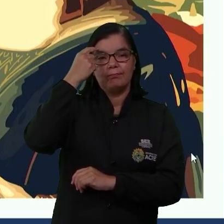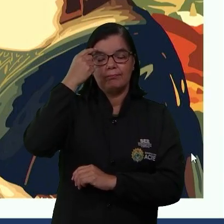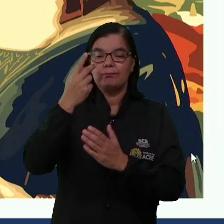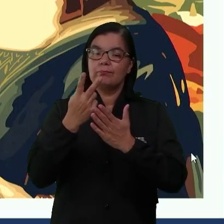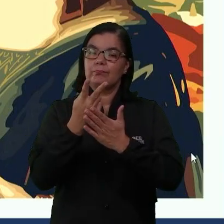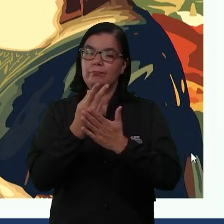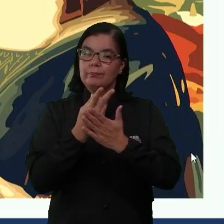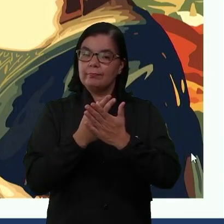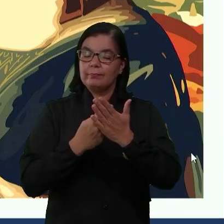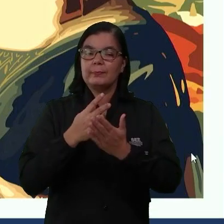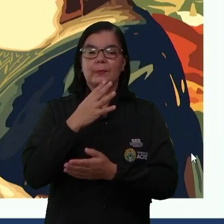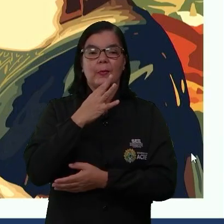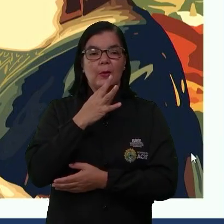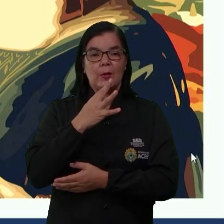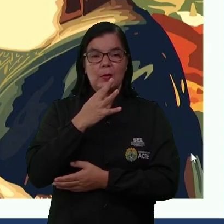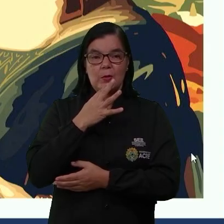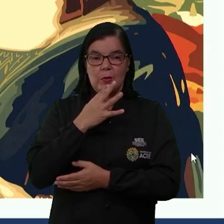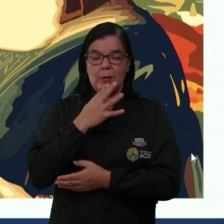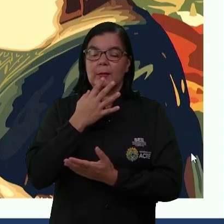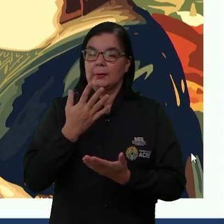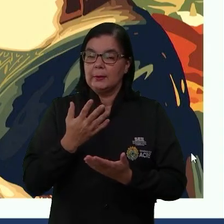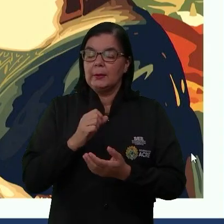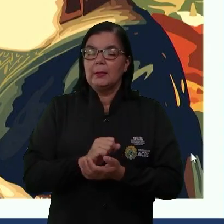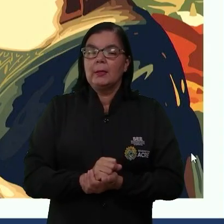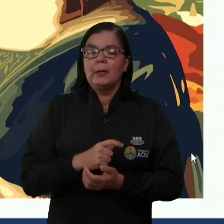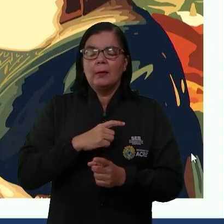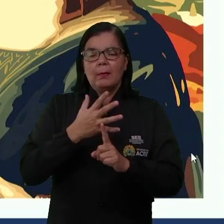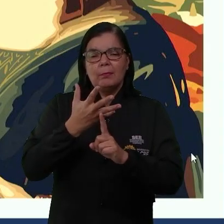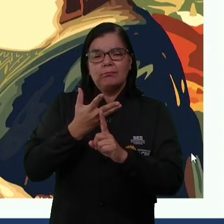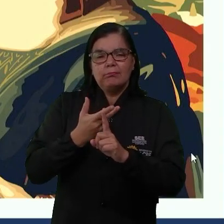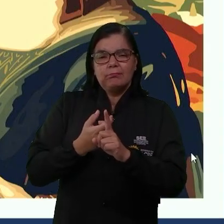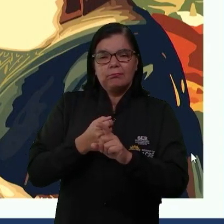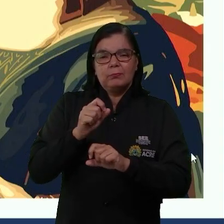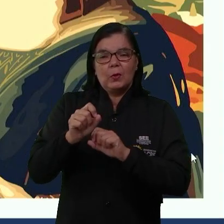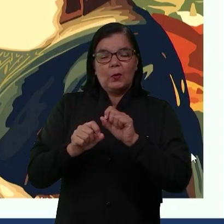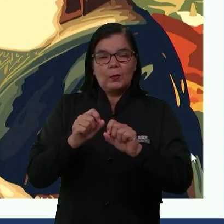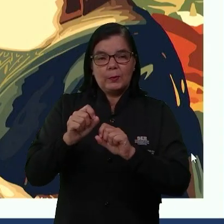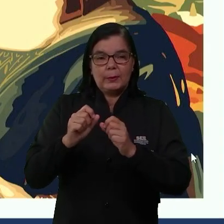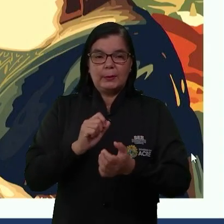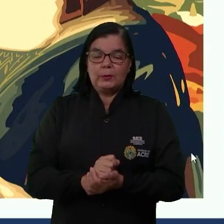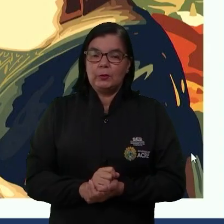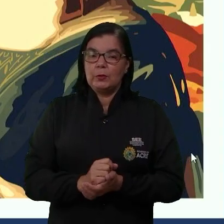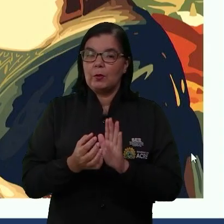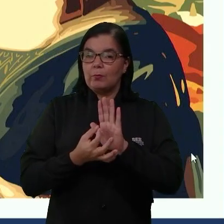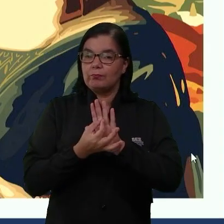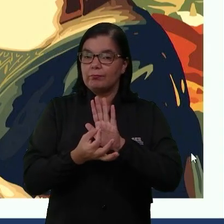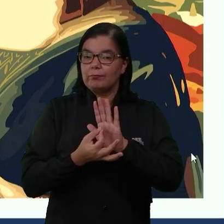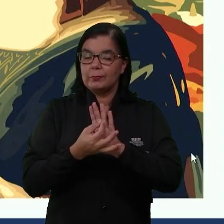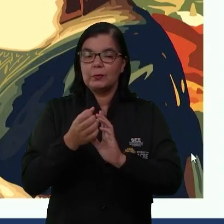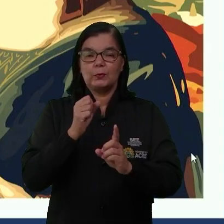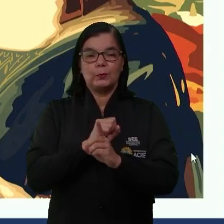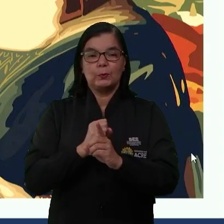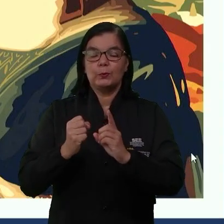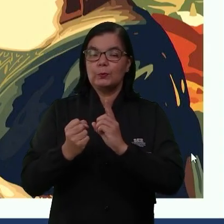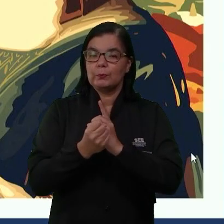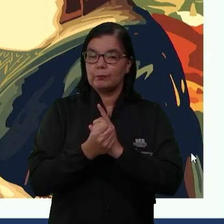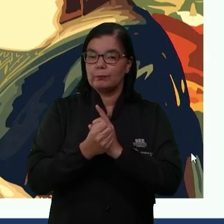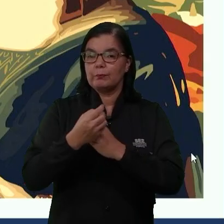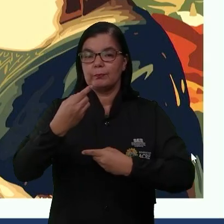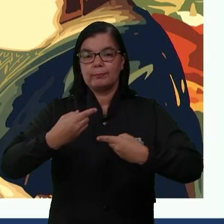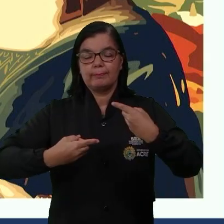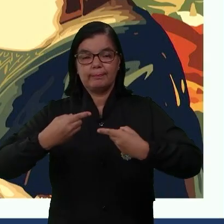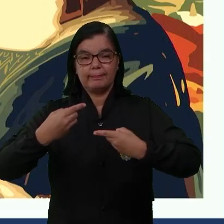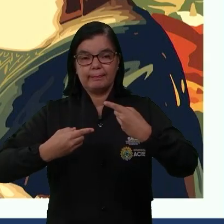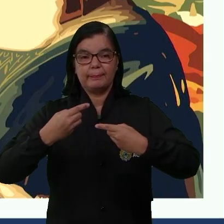obra conhecida. Na arte, ela serve para fazer críticas sociais ou